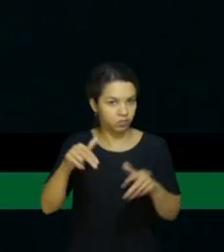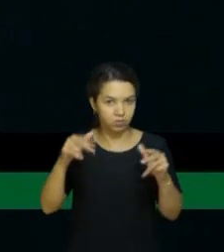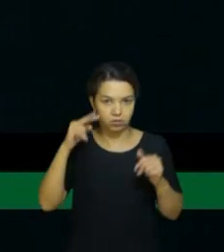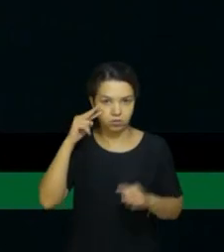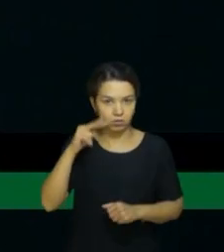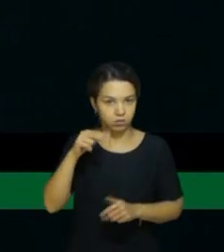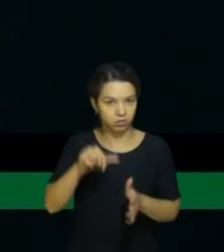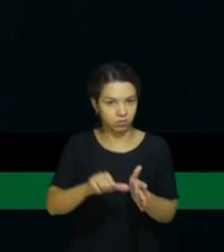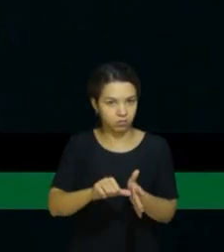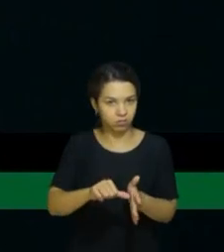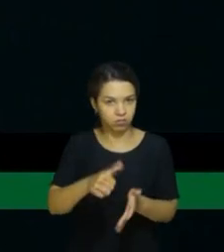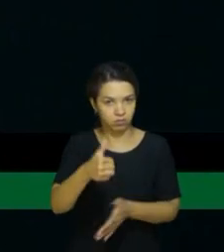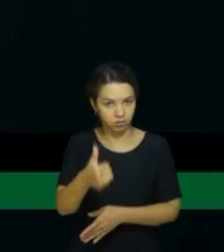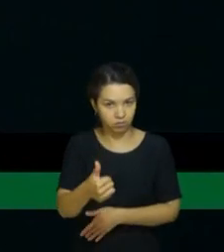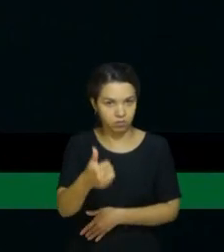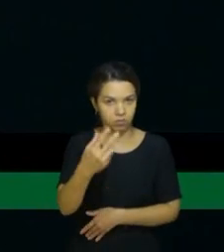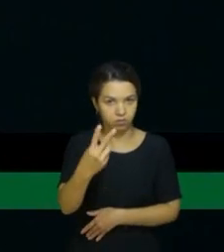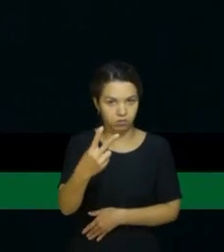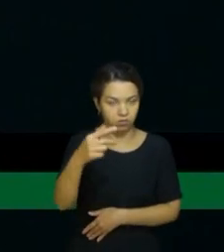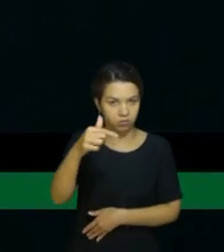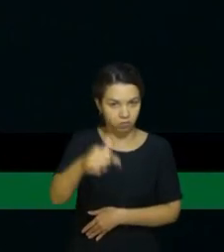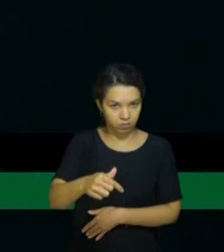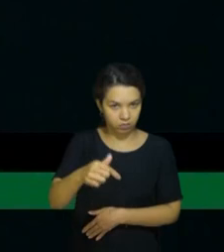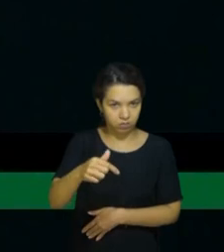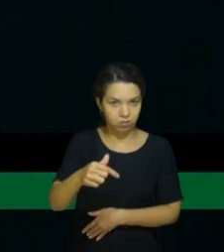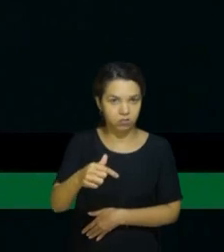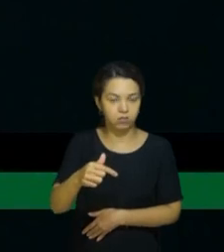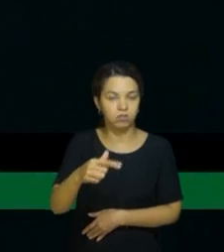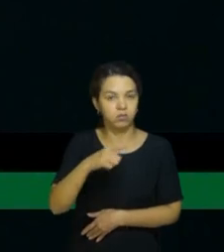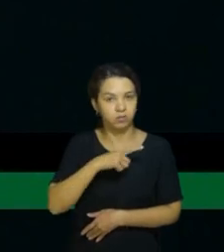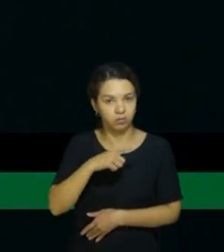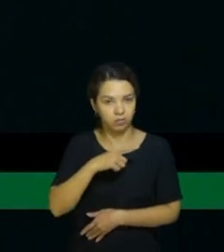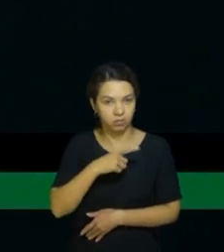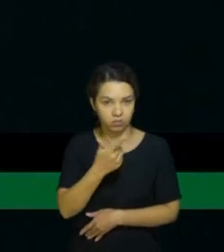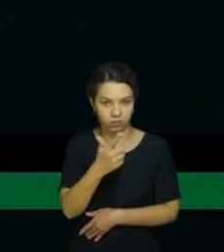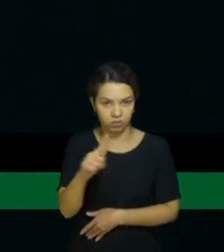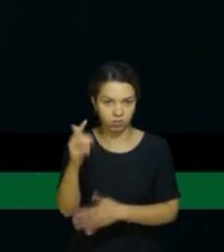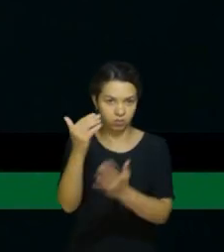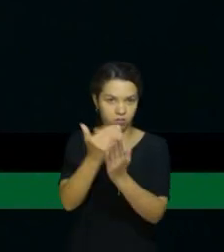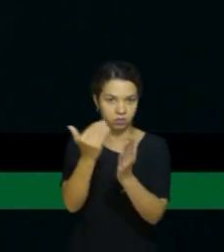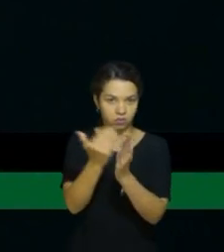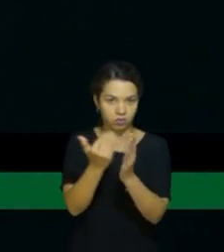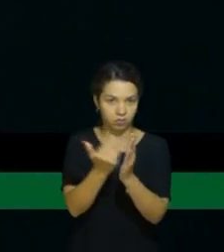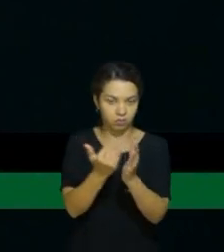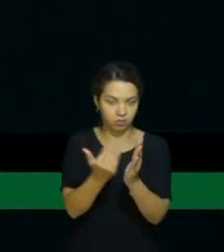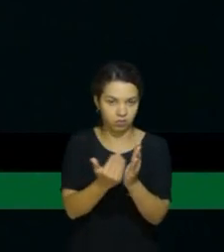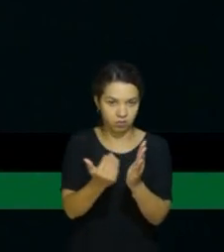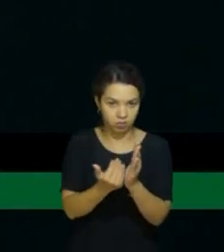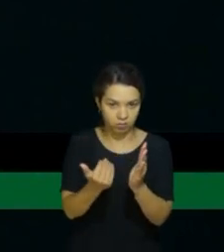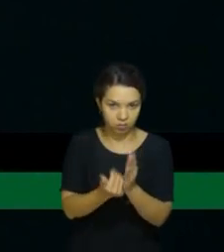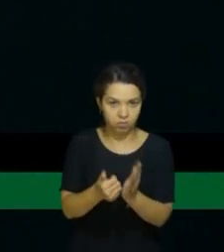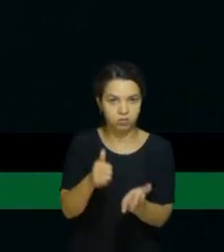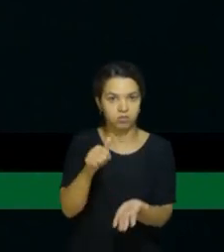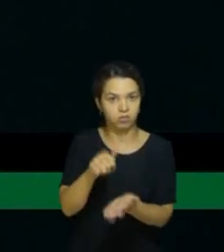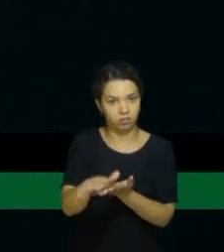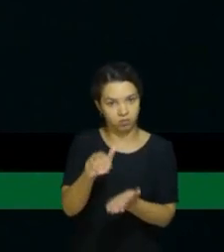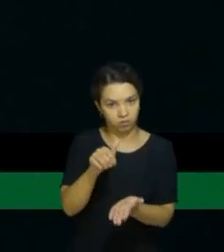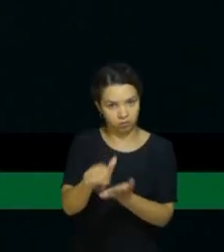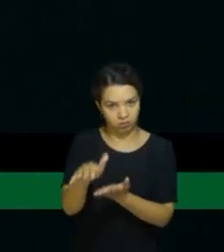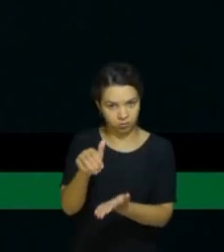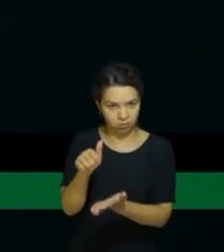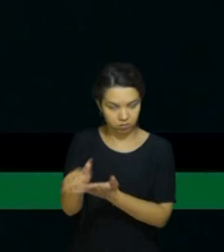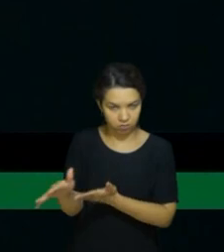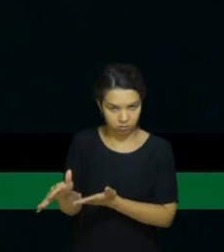vendo 27 e mais uma lista de dezenas de demissões a partir de hoje